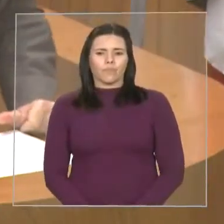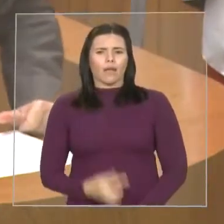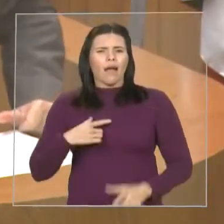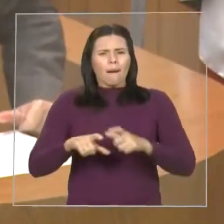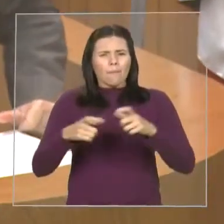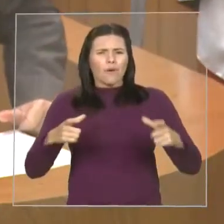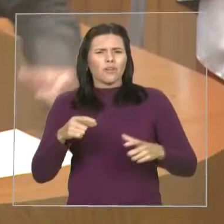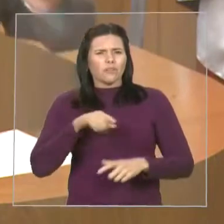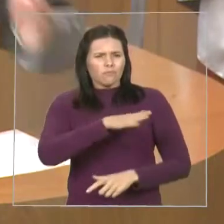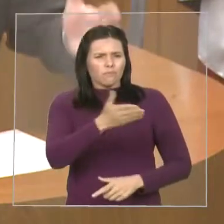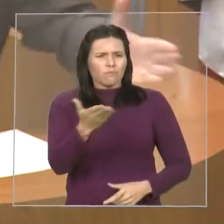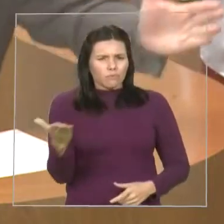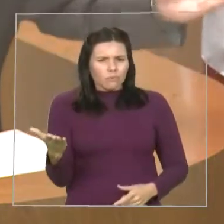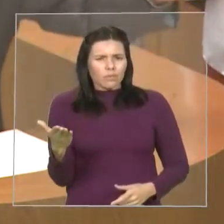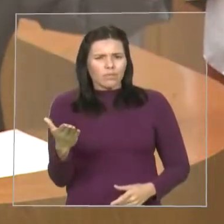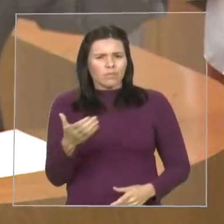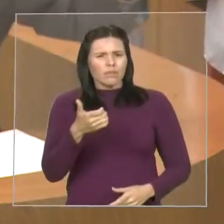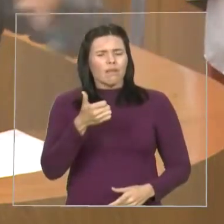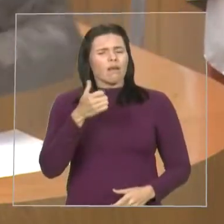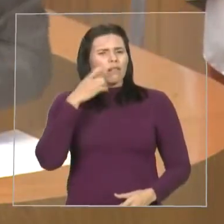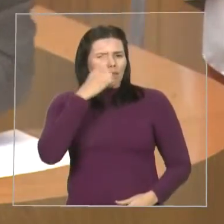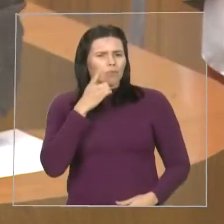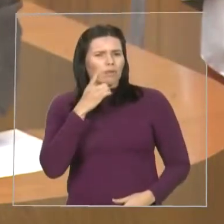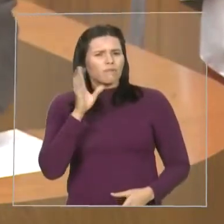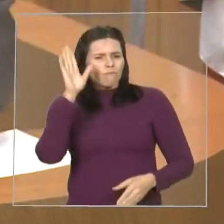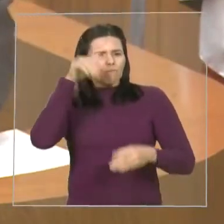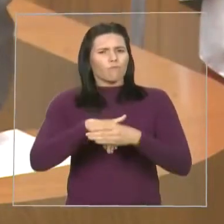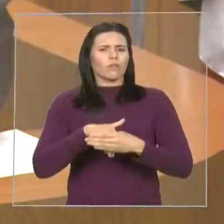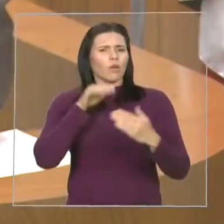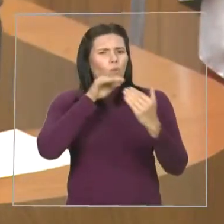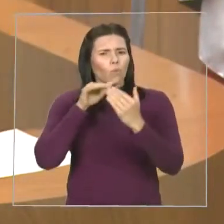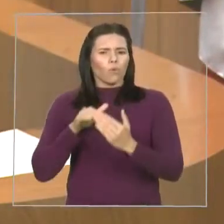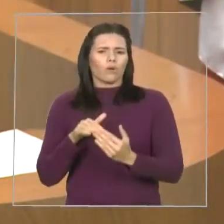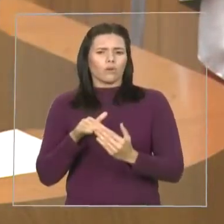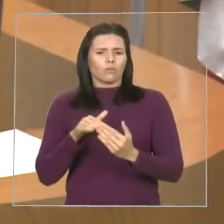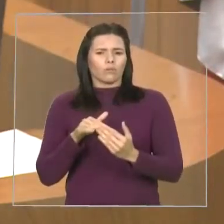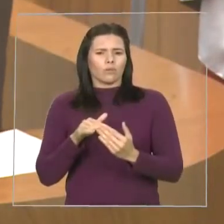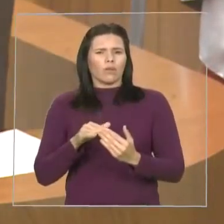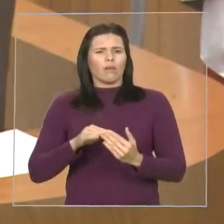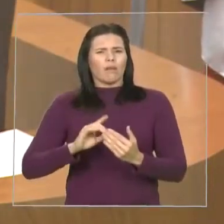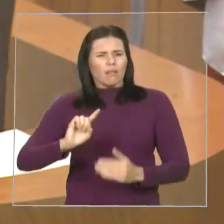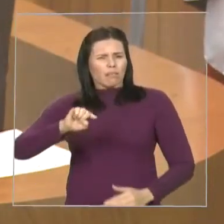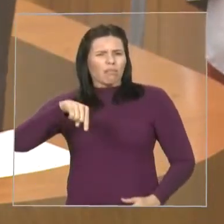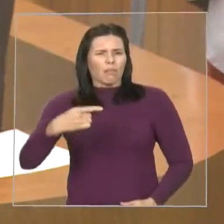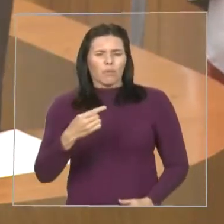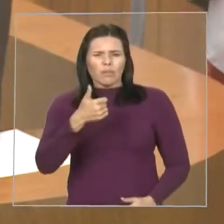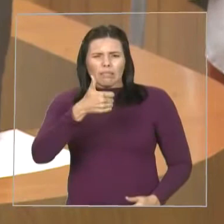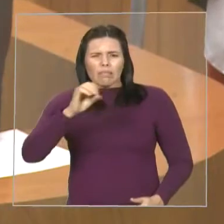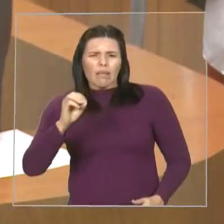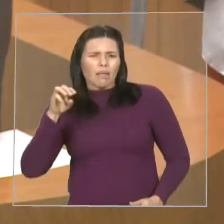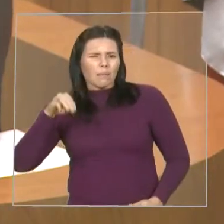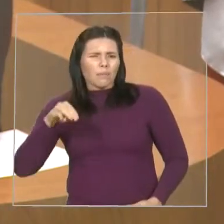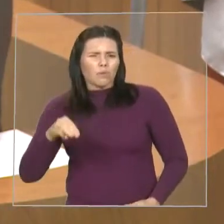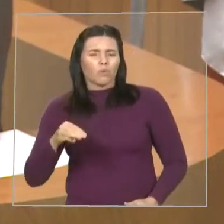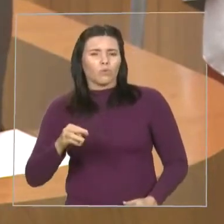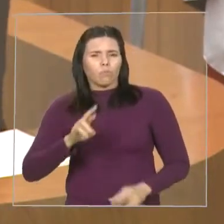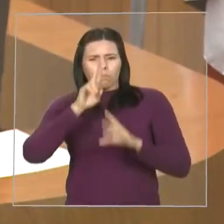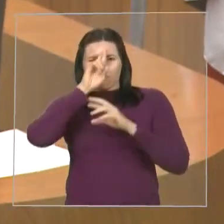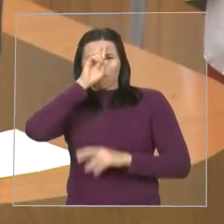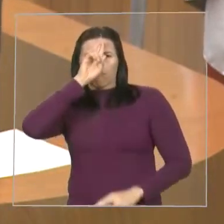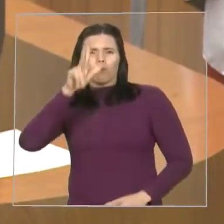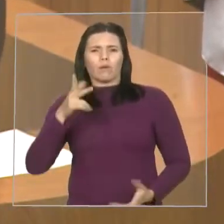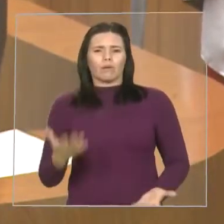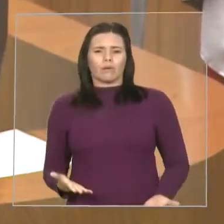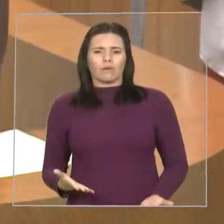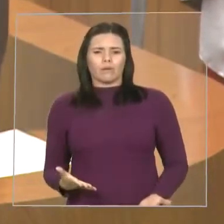a favor. 10 minutos depois mudam de posição. Deputado Marco Aurélio, 250 milhões para a Imperatriz por ano. O que isso não